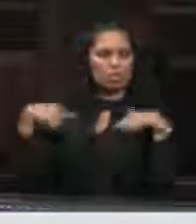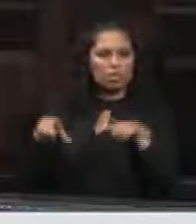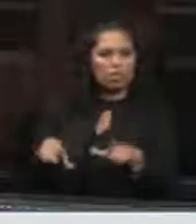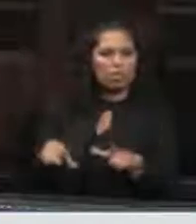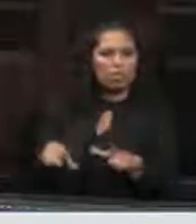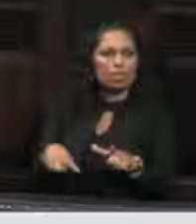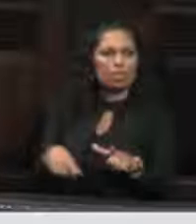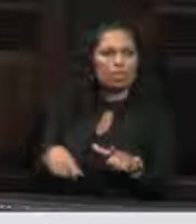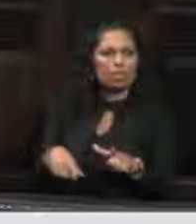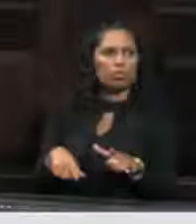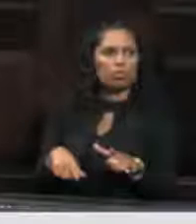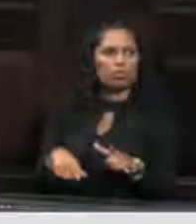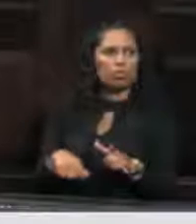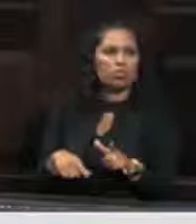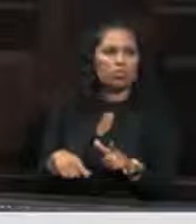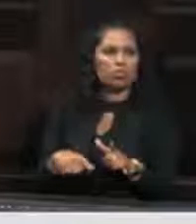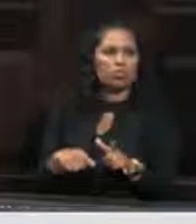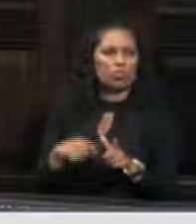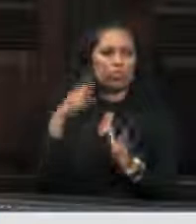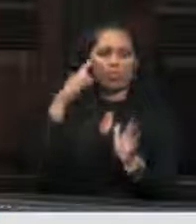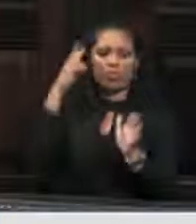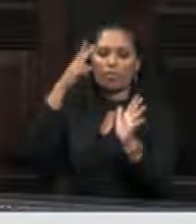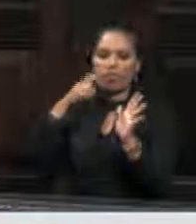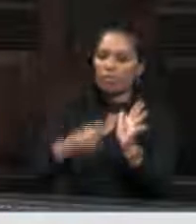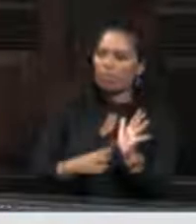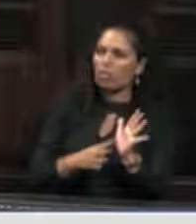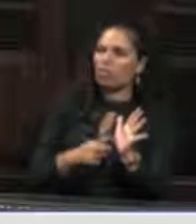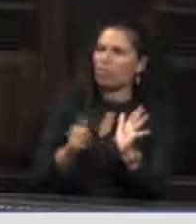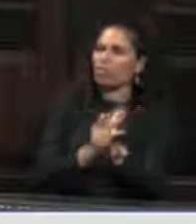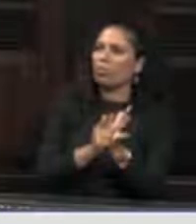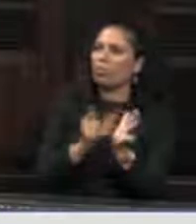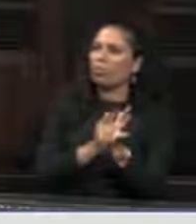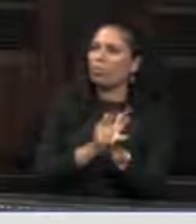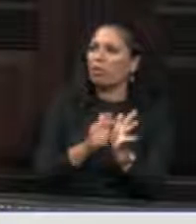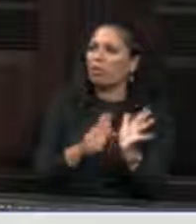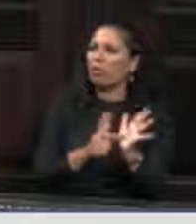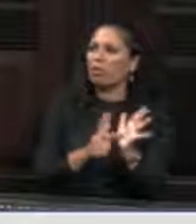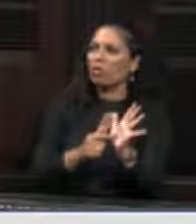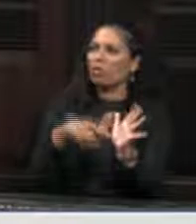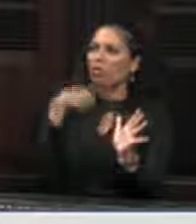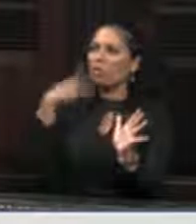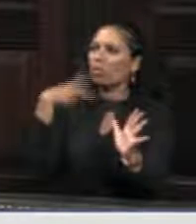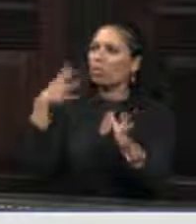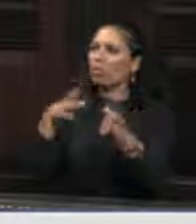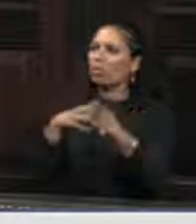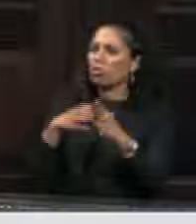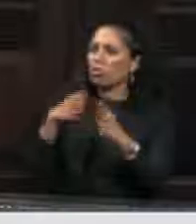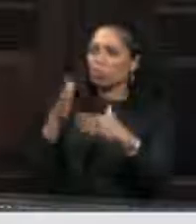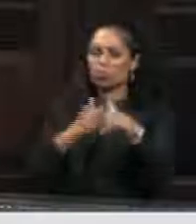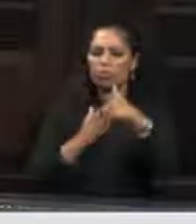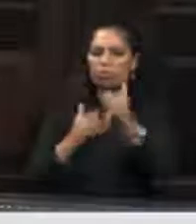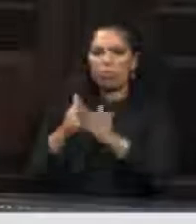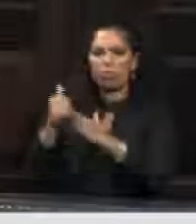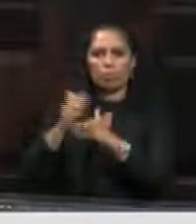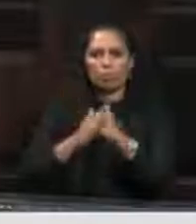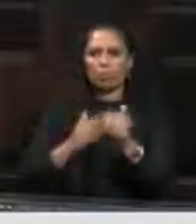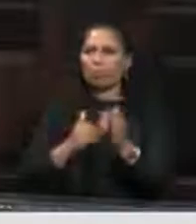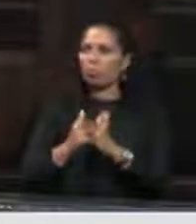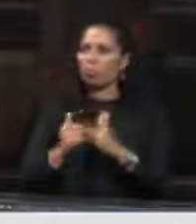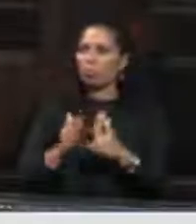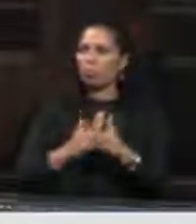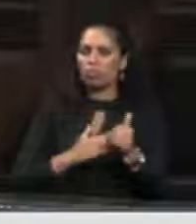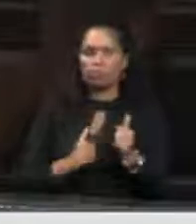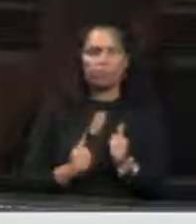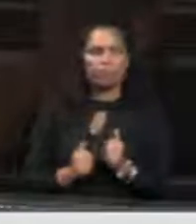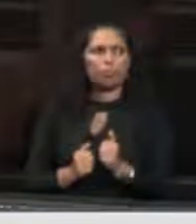de ver a lista dos servidores que contém a matéria, cujo